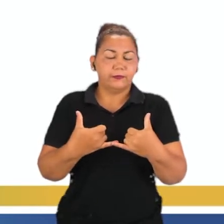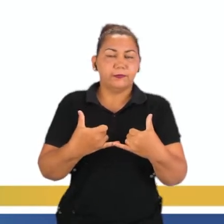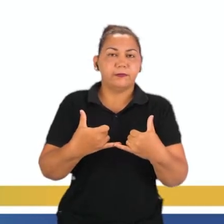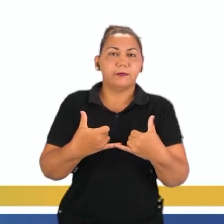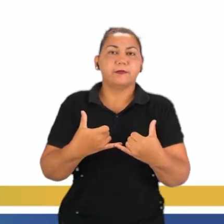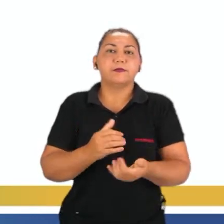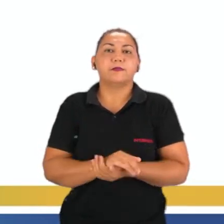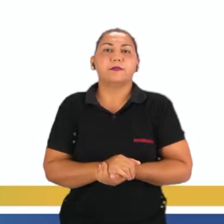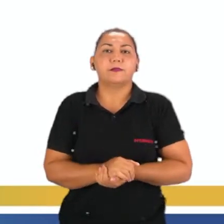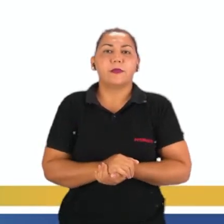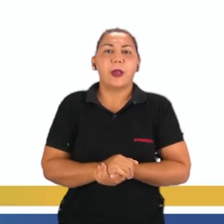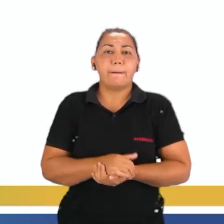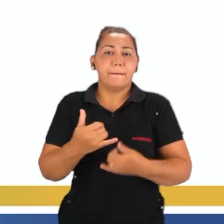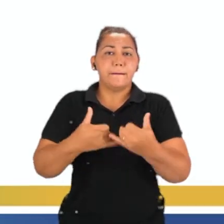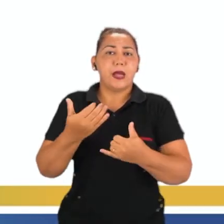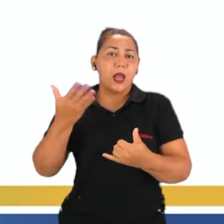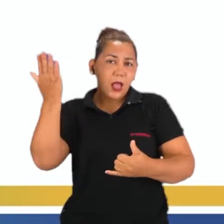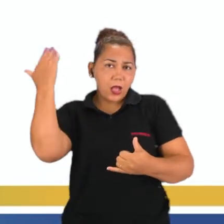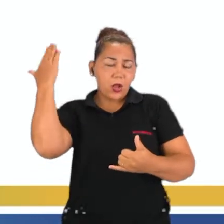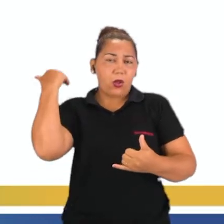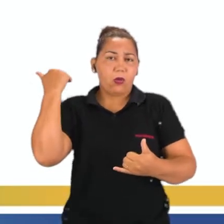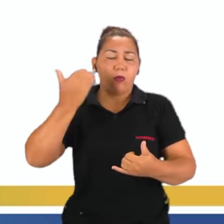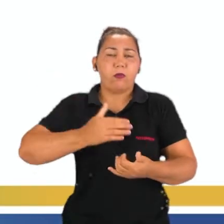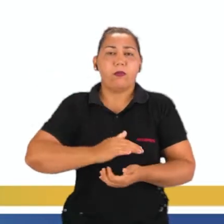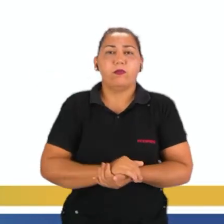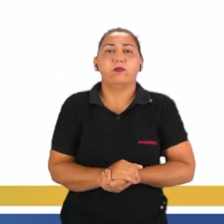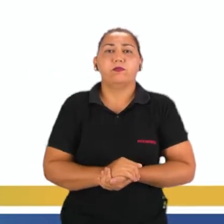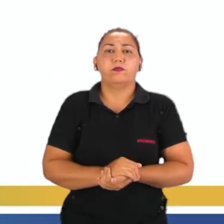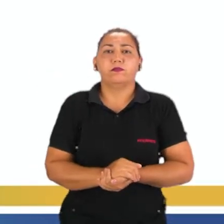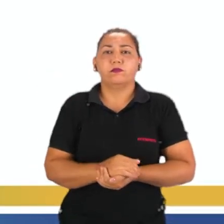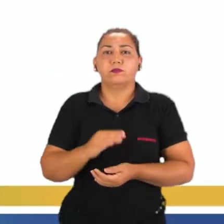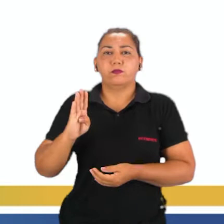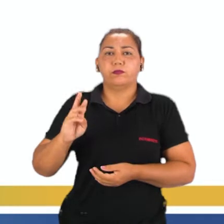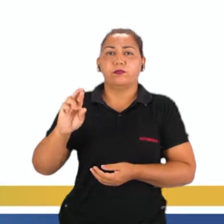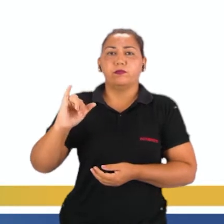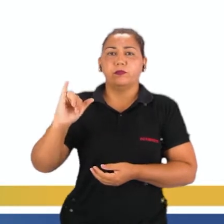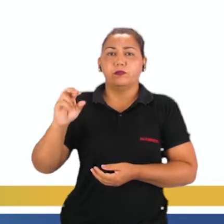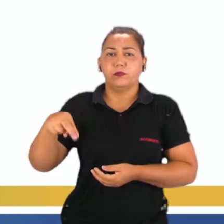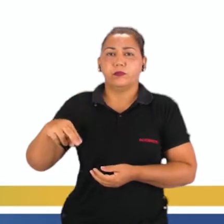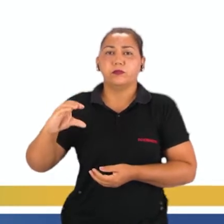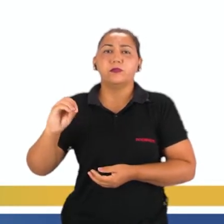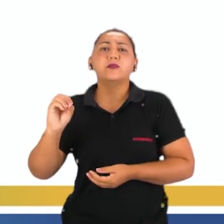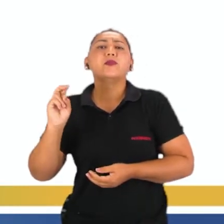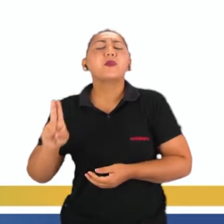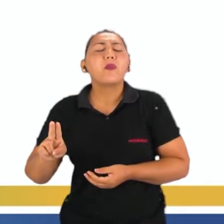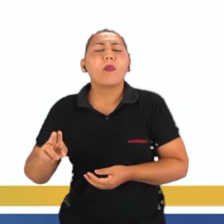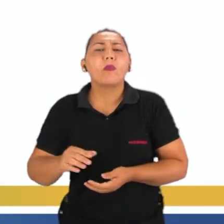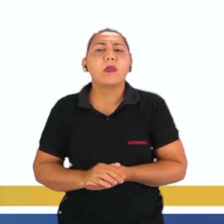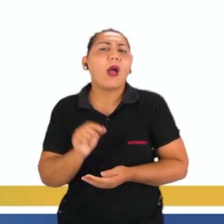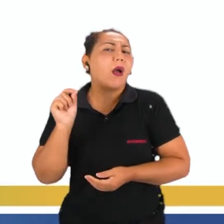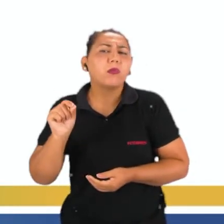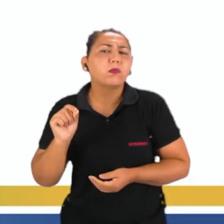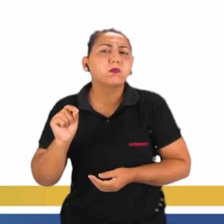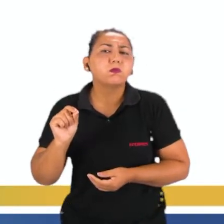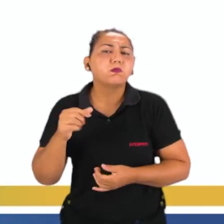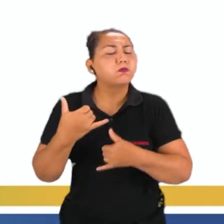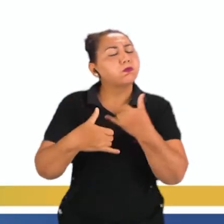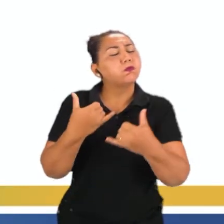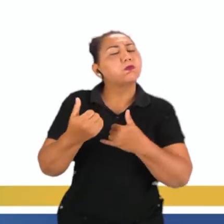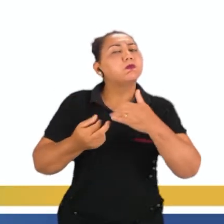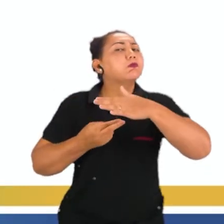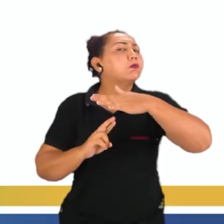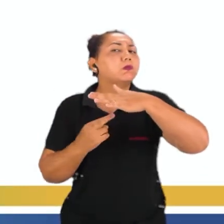conjugada brincou. Perguntamos a ele. O que ou quem brincou no parque? Olha a